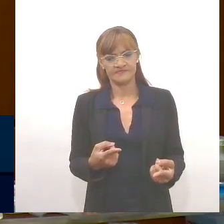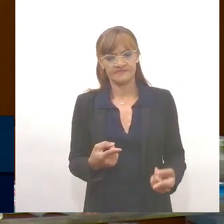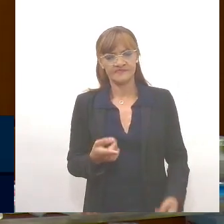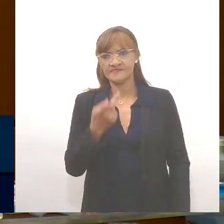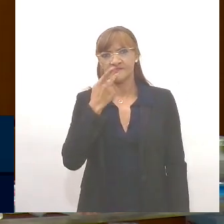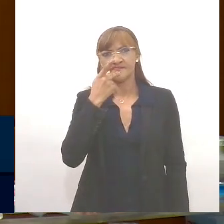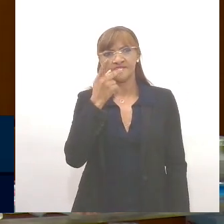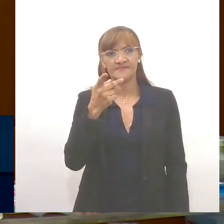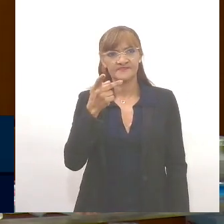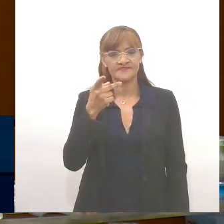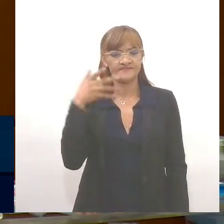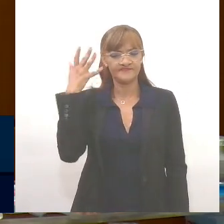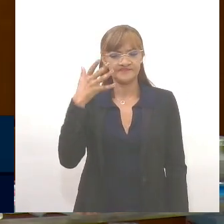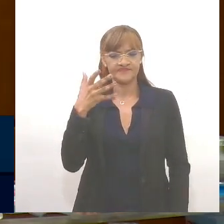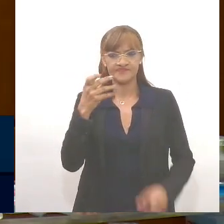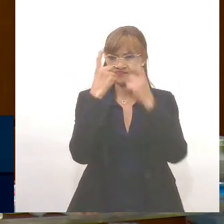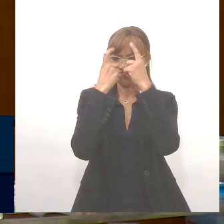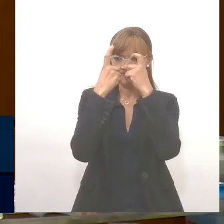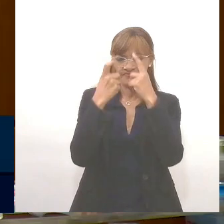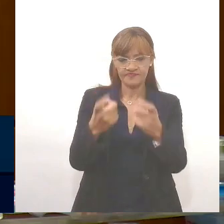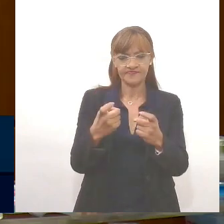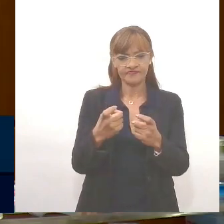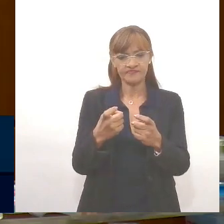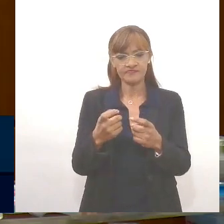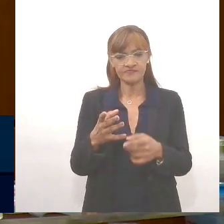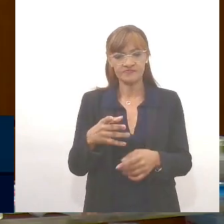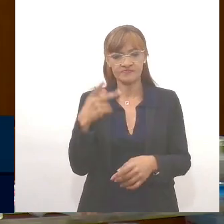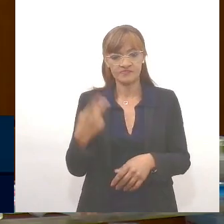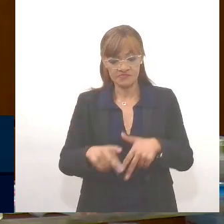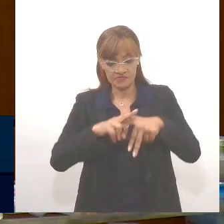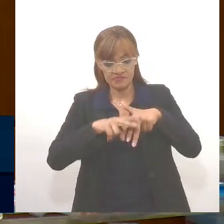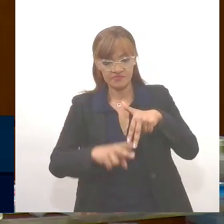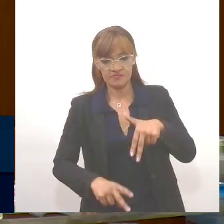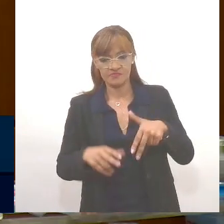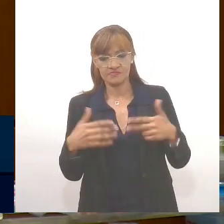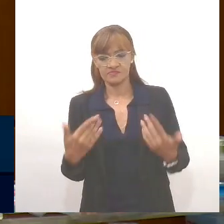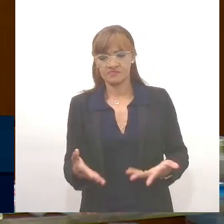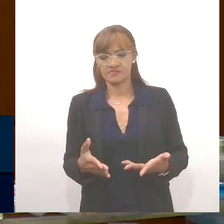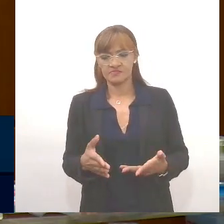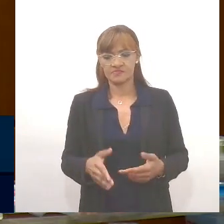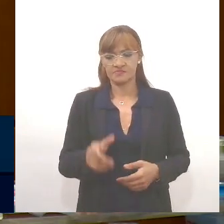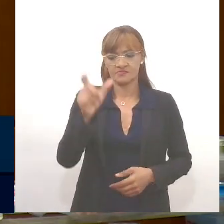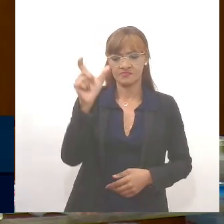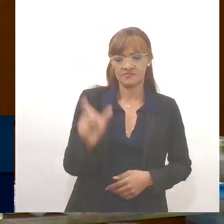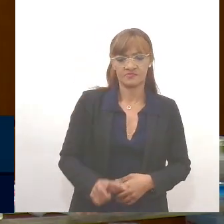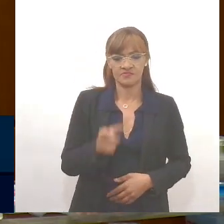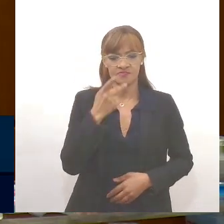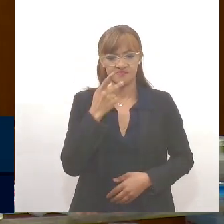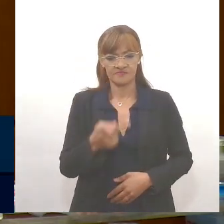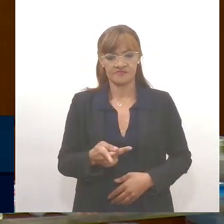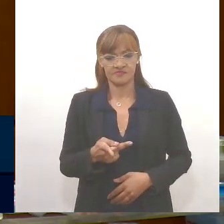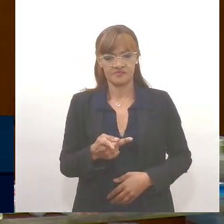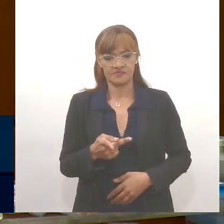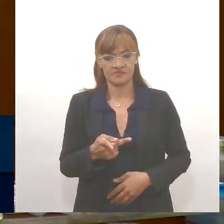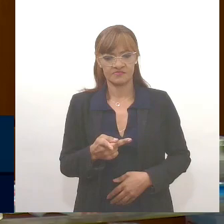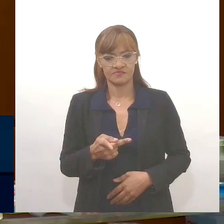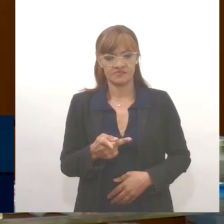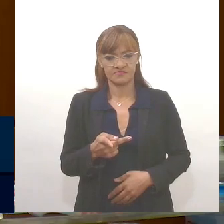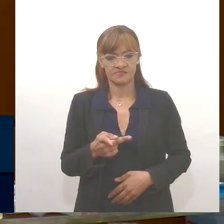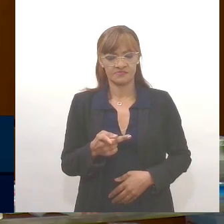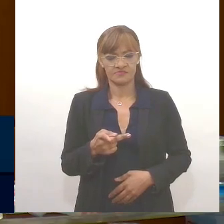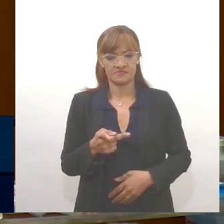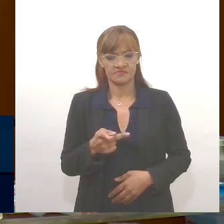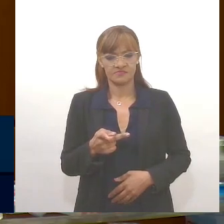violência política de gênero porque quando fala né Eh de uma certa de uma certa forma